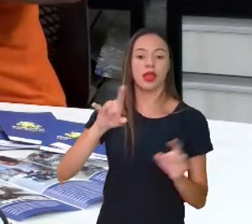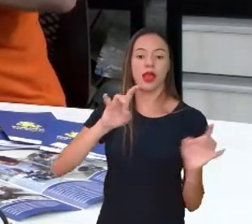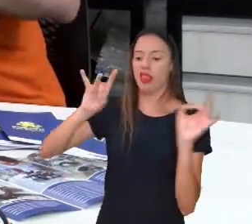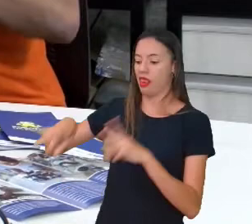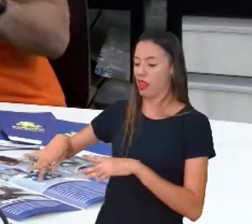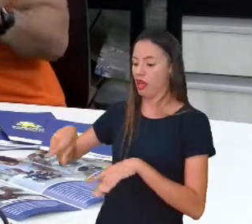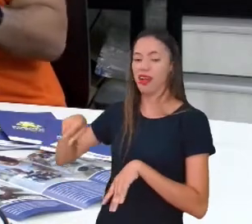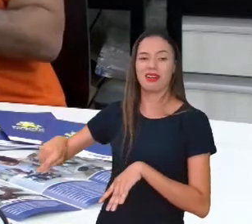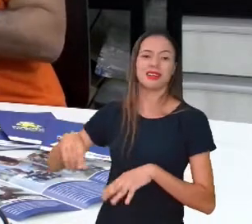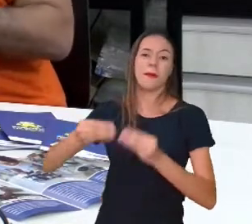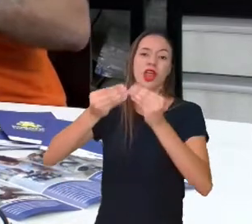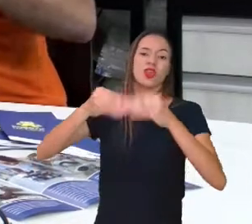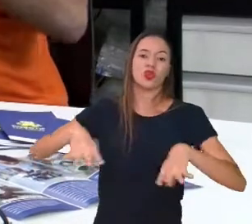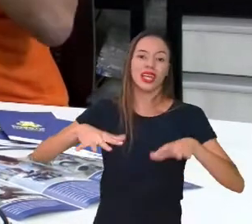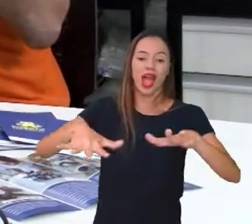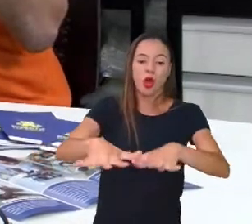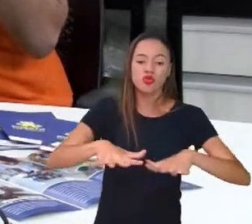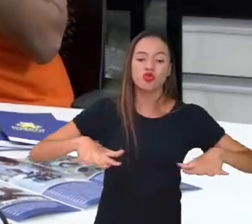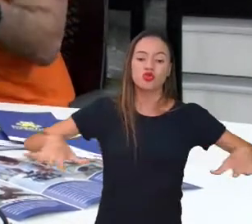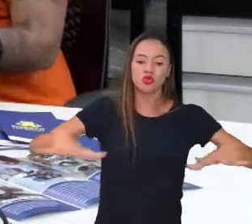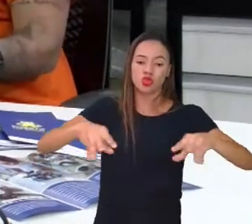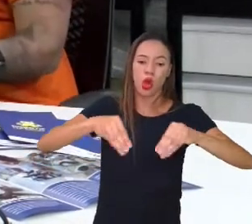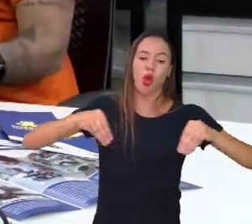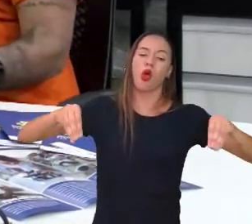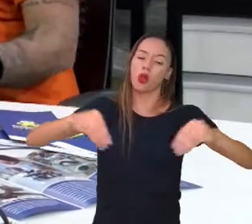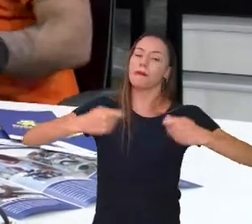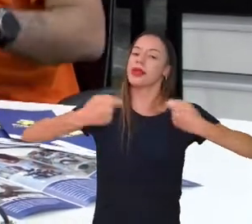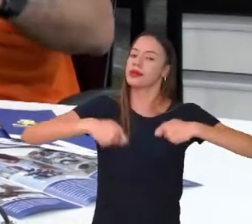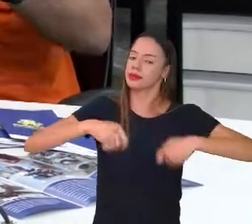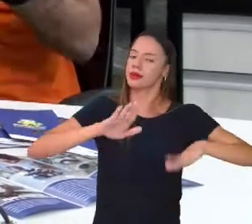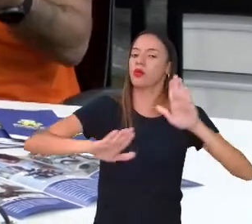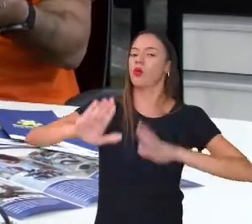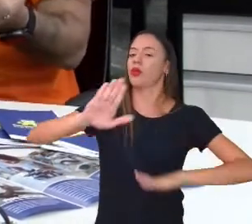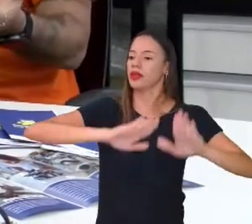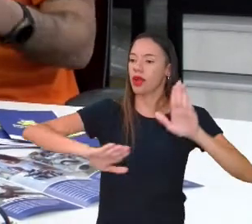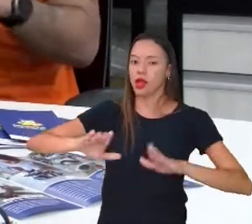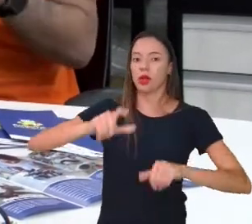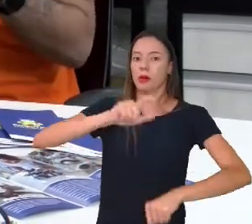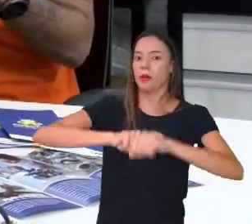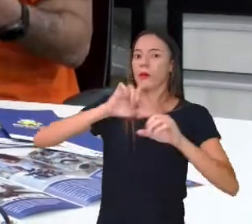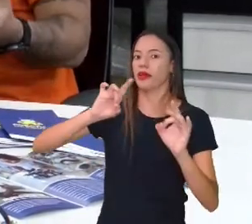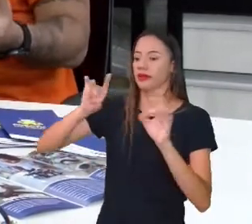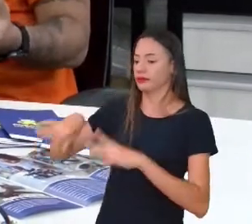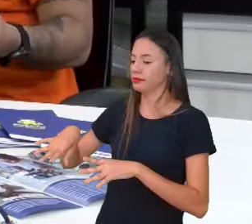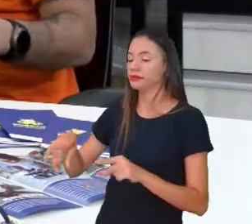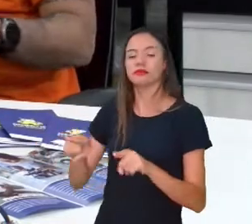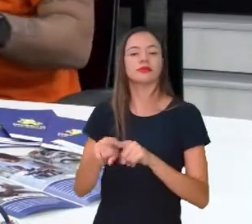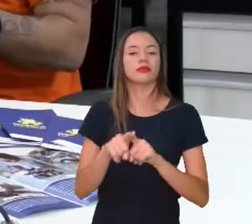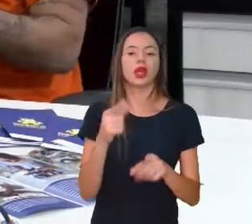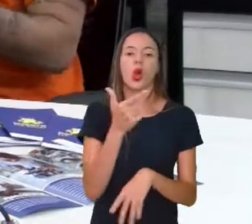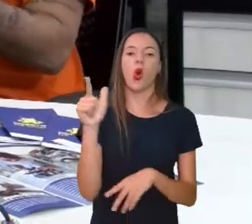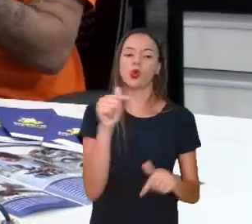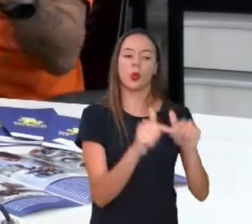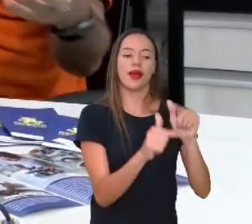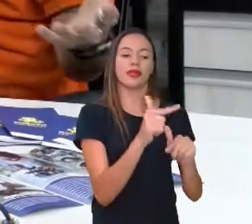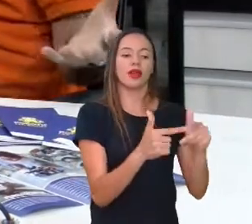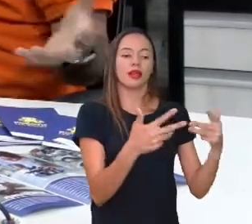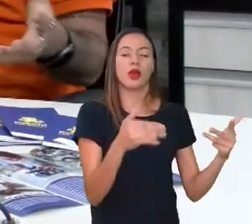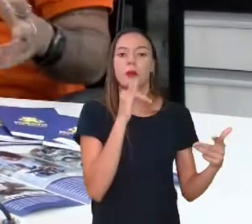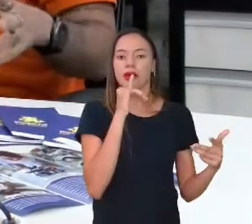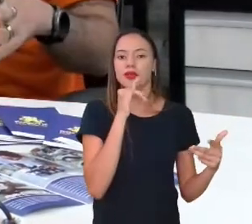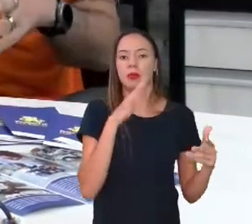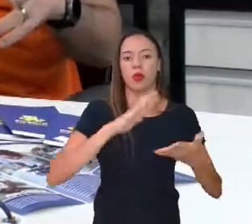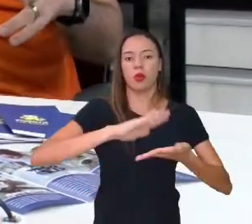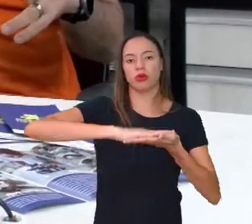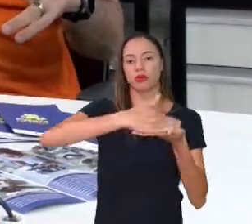solo, né? Tem uma série de coisas que precisa ser tomado cuidado, né? Quando a gente pega outros equipamentos, como por exemplo um